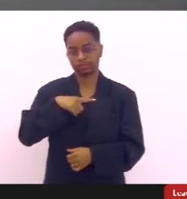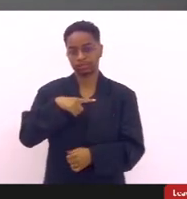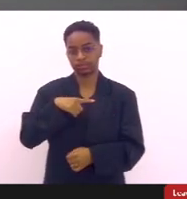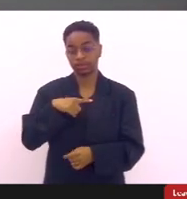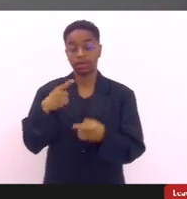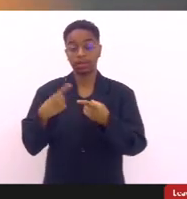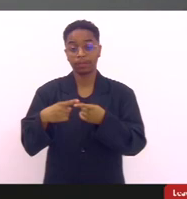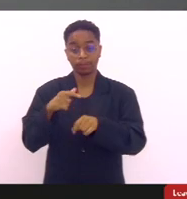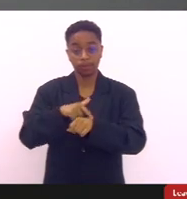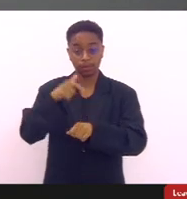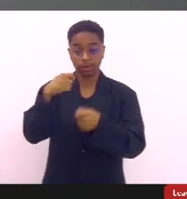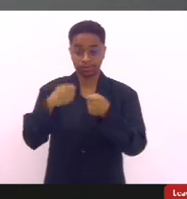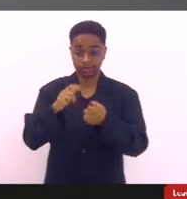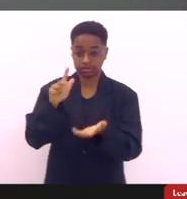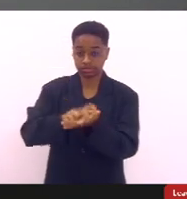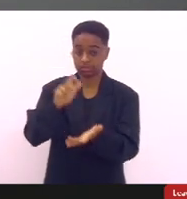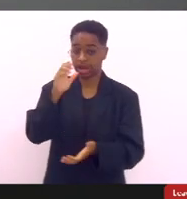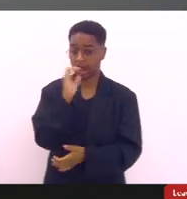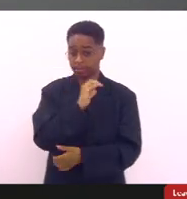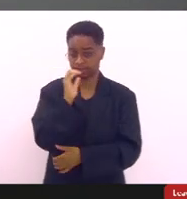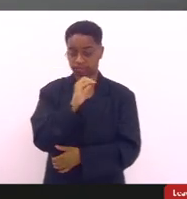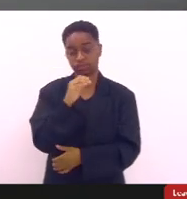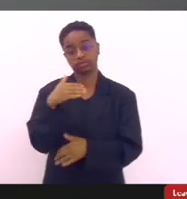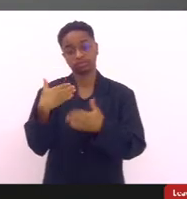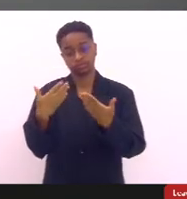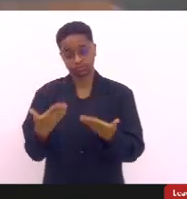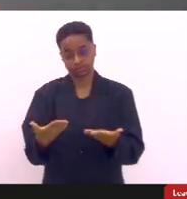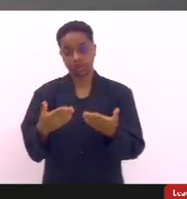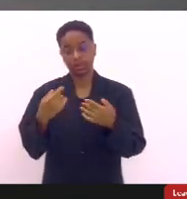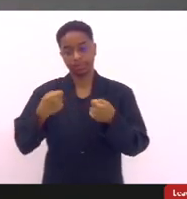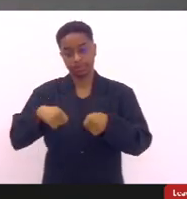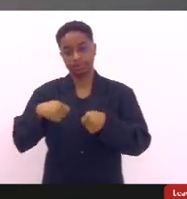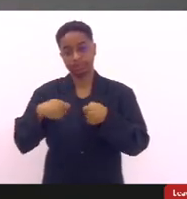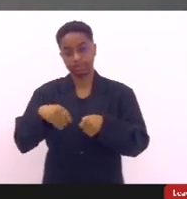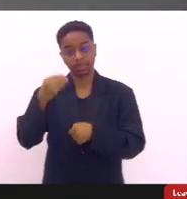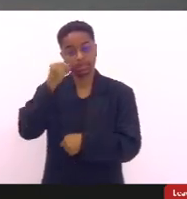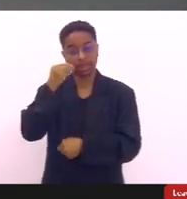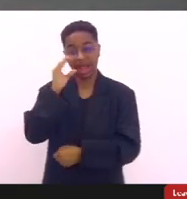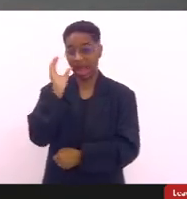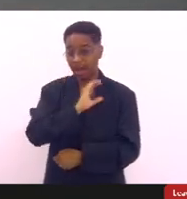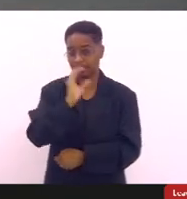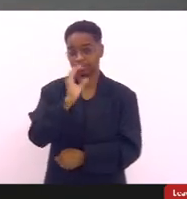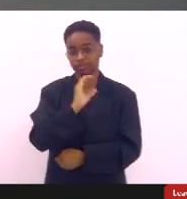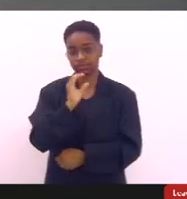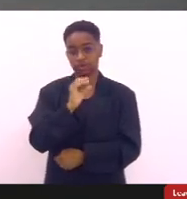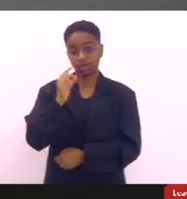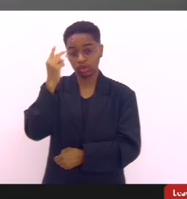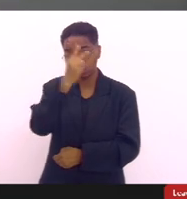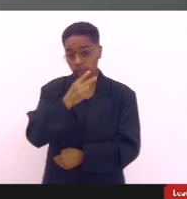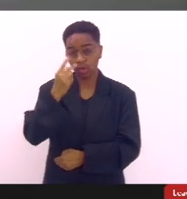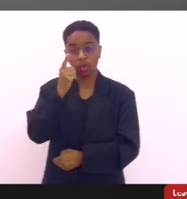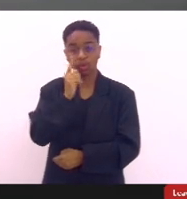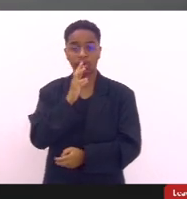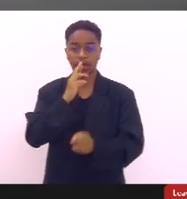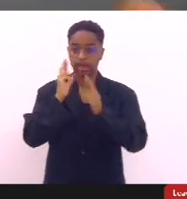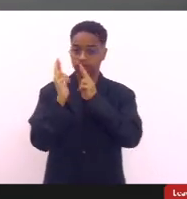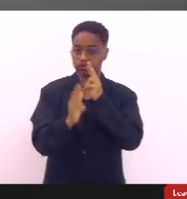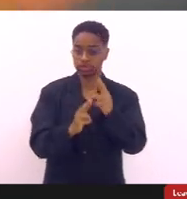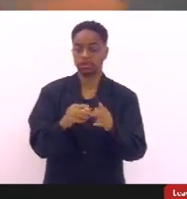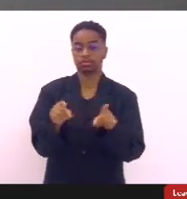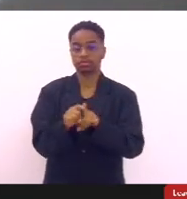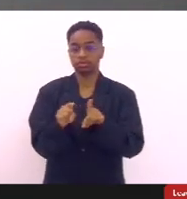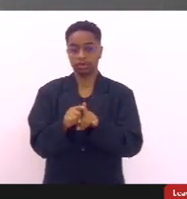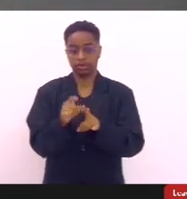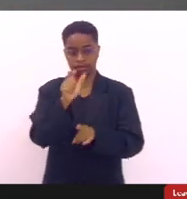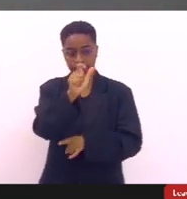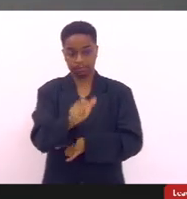é o momento que você tem que ter o diagnóstico rápido. Então, você precisa do teste ali. Em 2 horas você terá o resultado e o